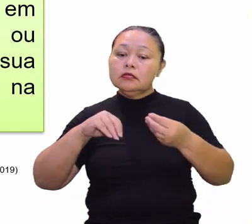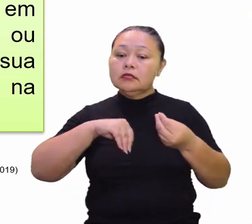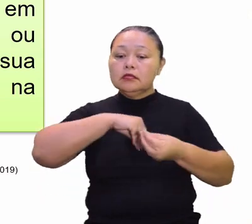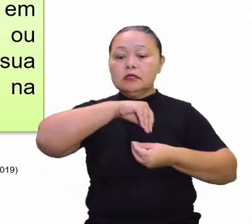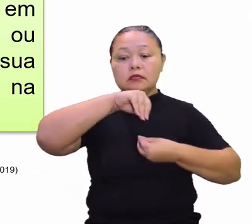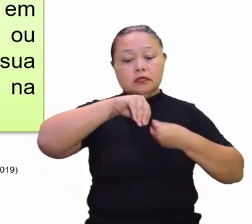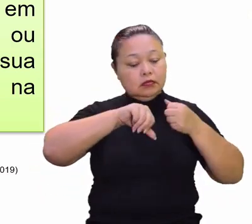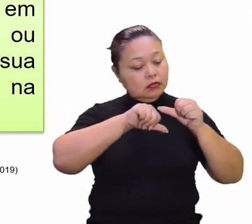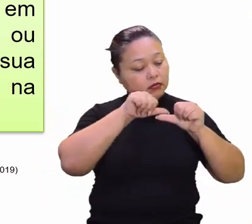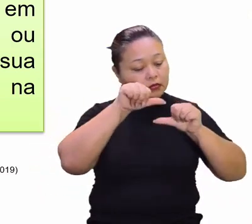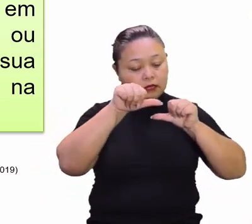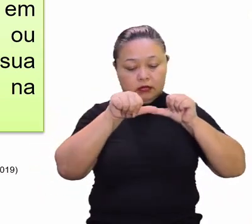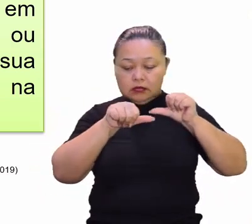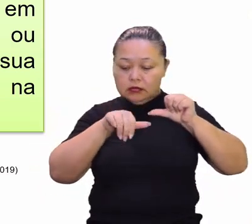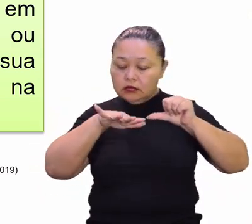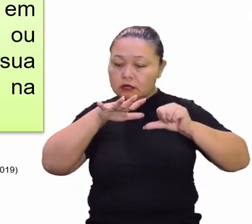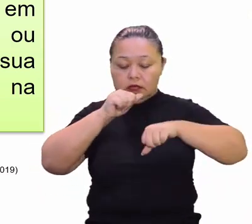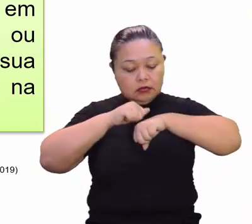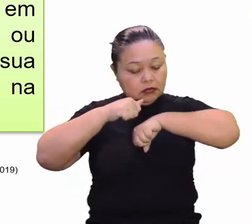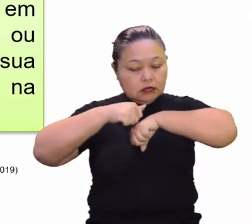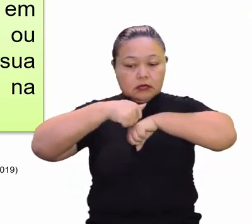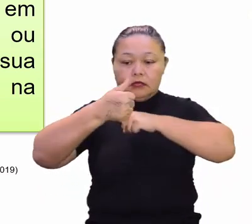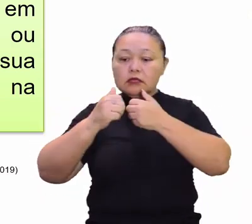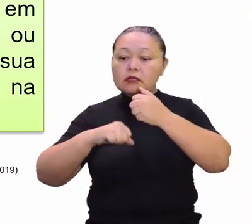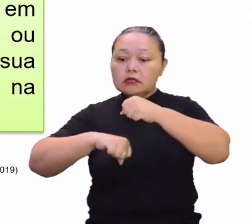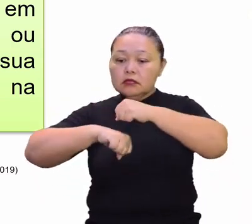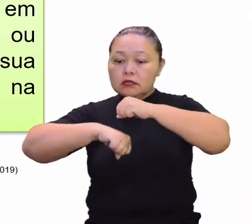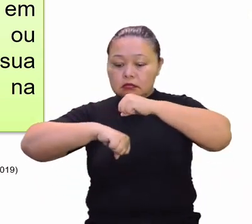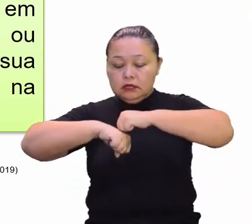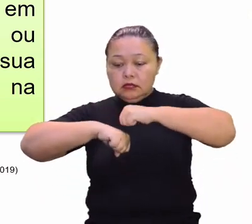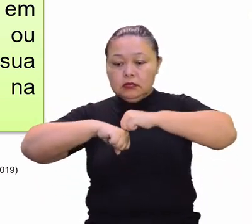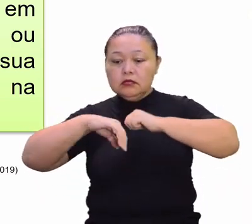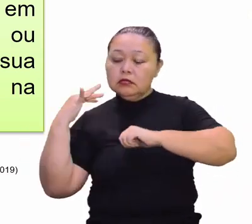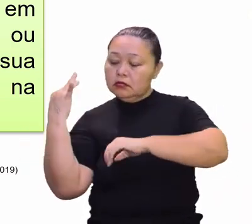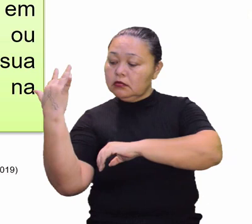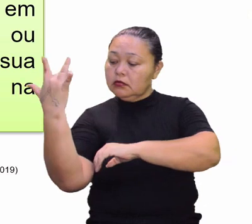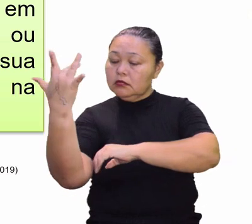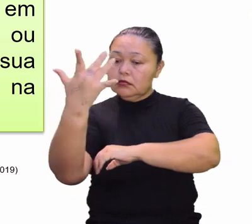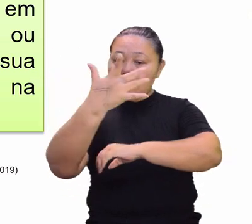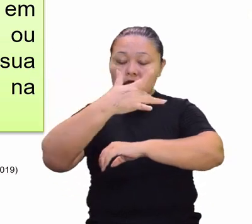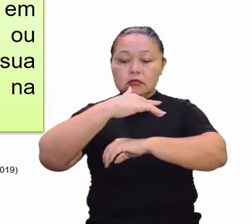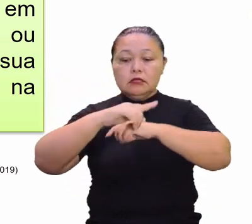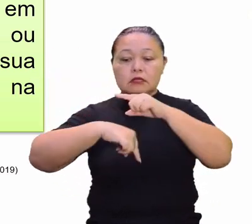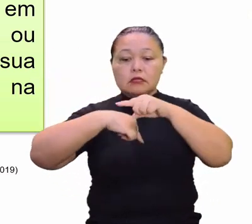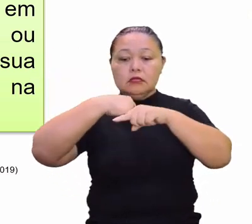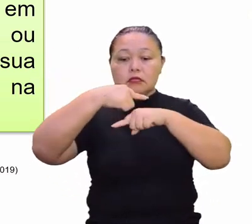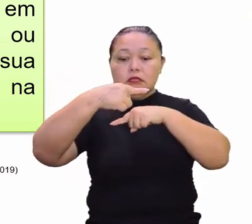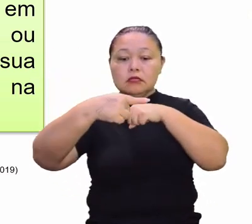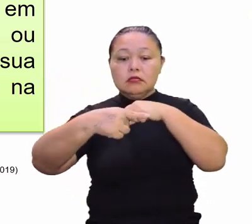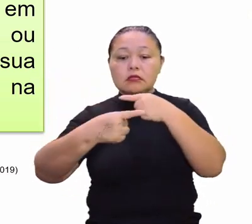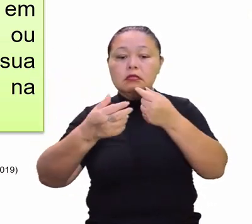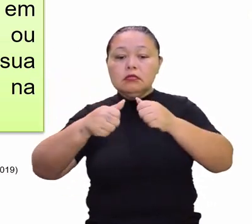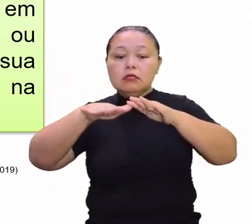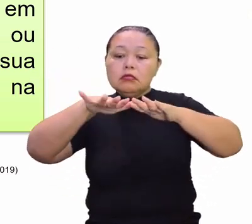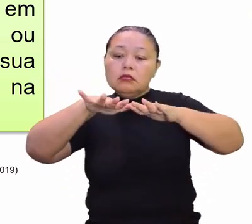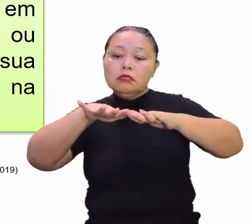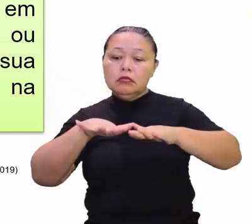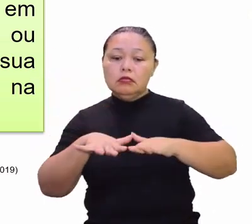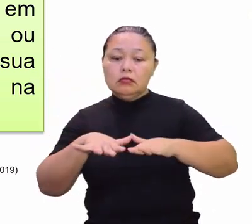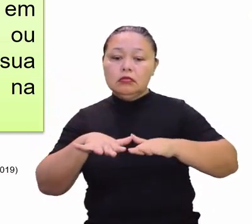do metamorfismo, que é a modificação ou alteração na natureza da rocha após sua